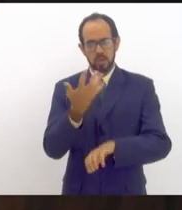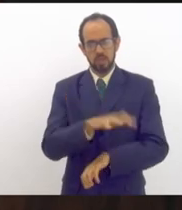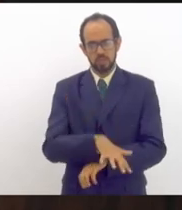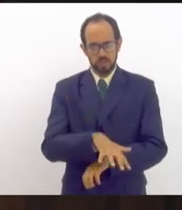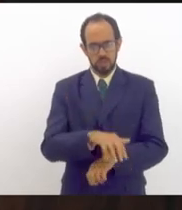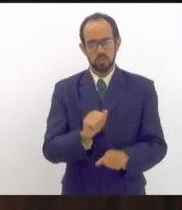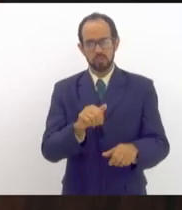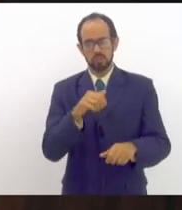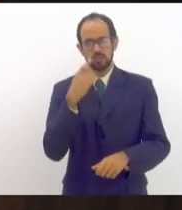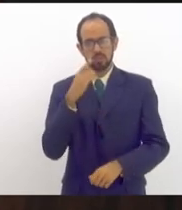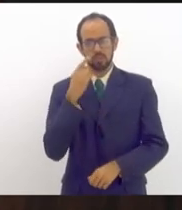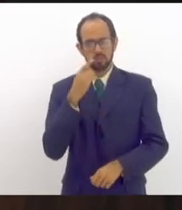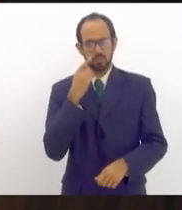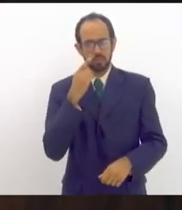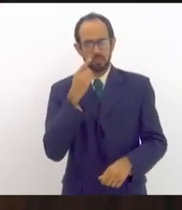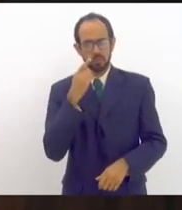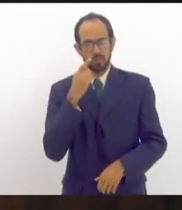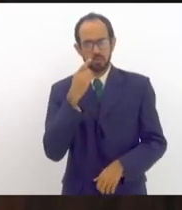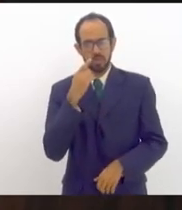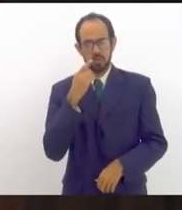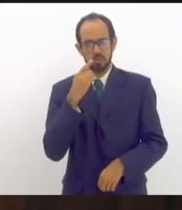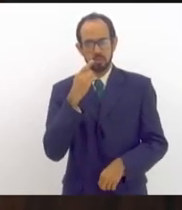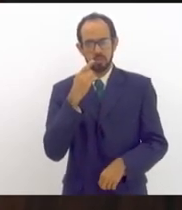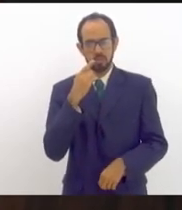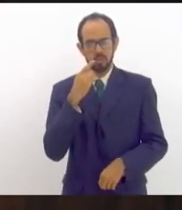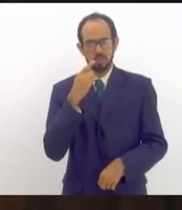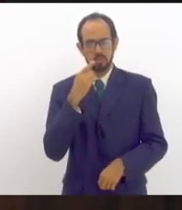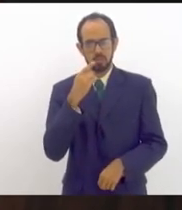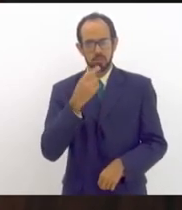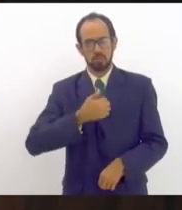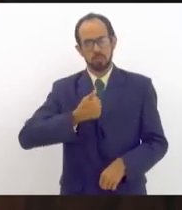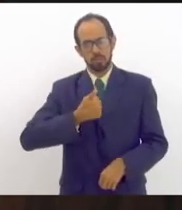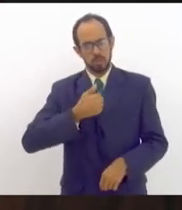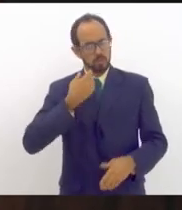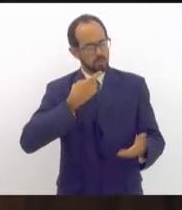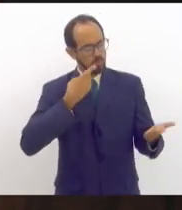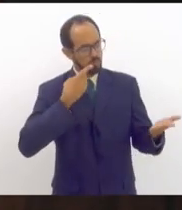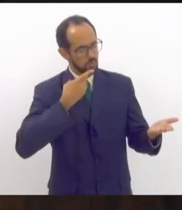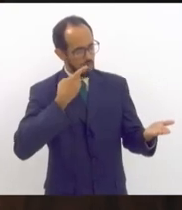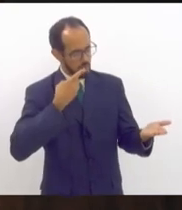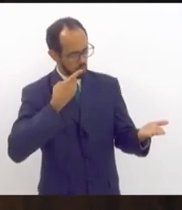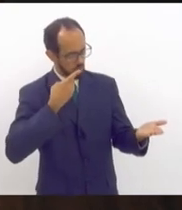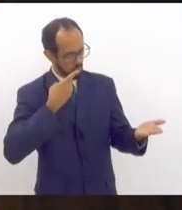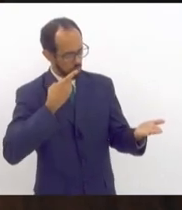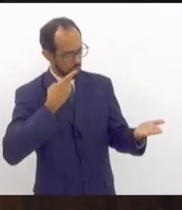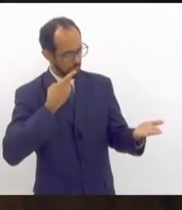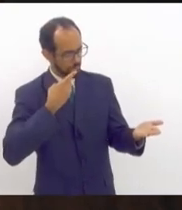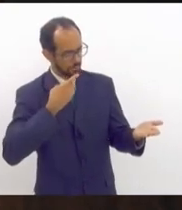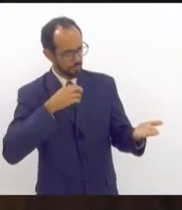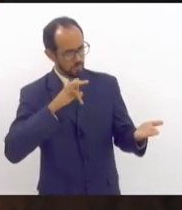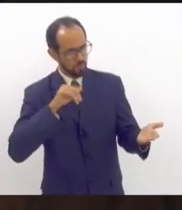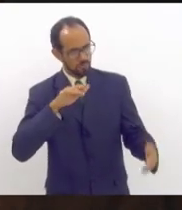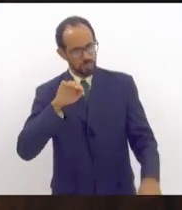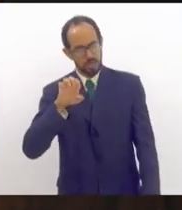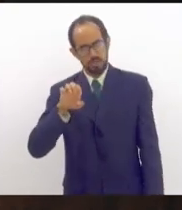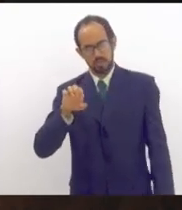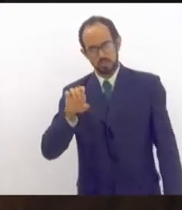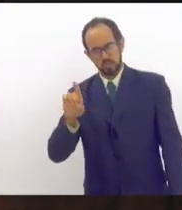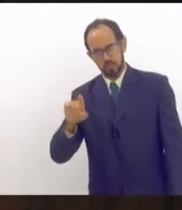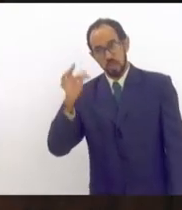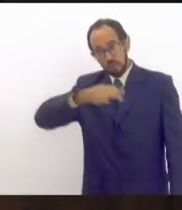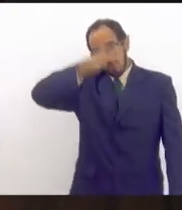Deputado o deputado primeiro o deputado Fred Pacheco